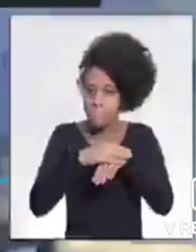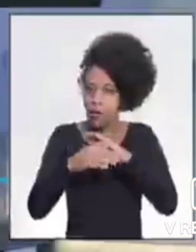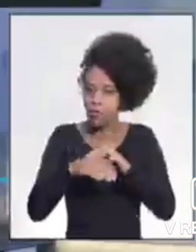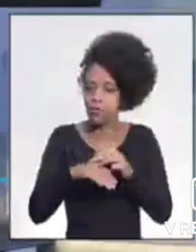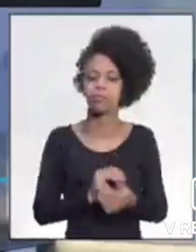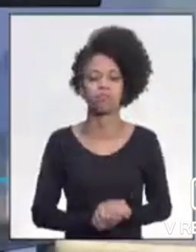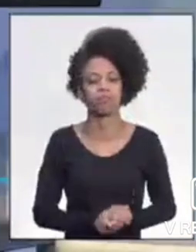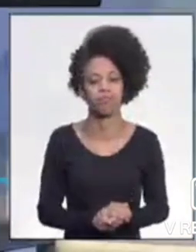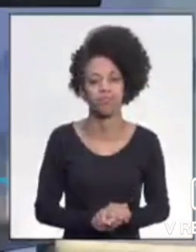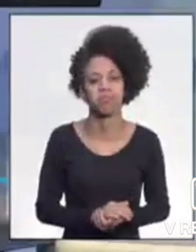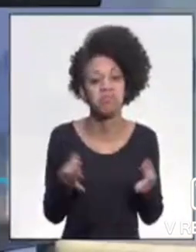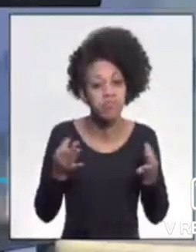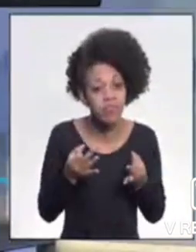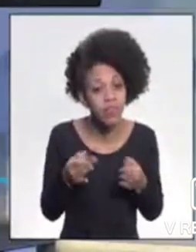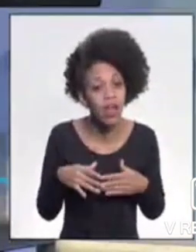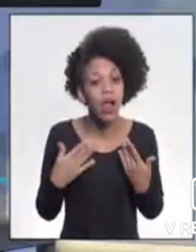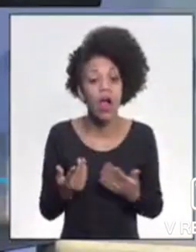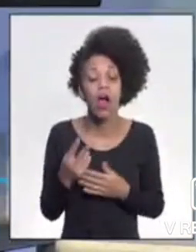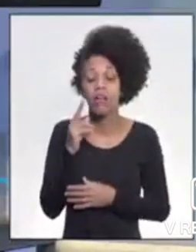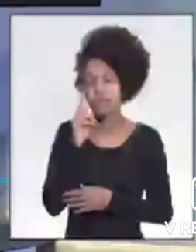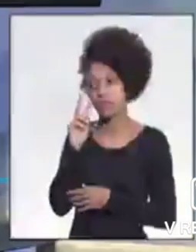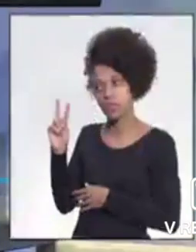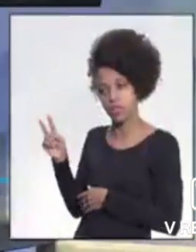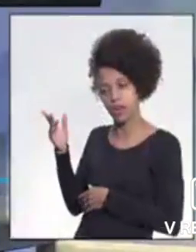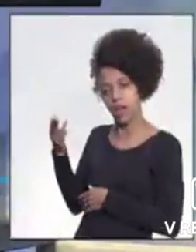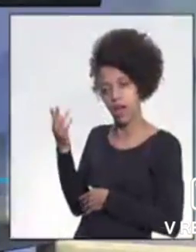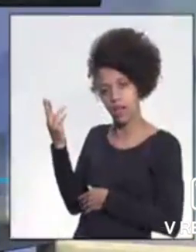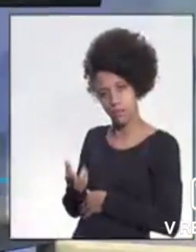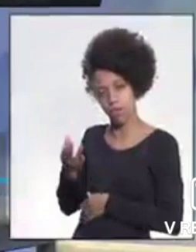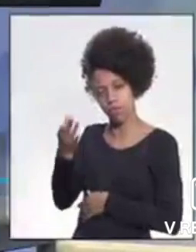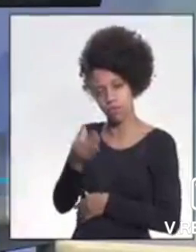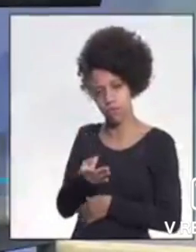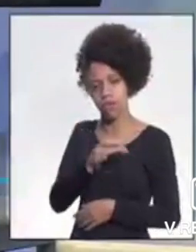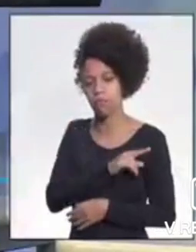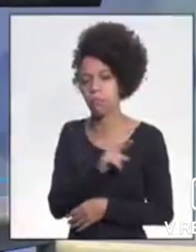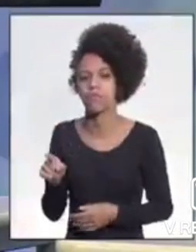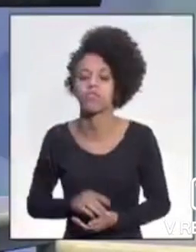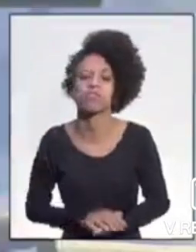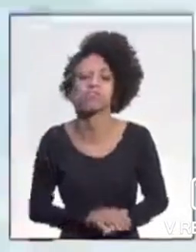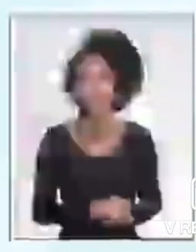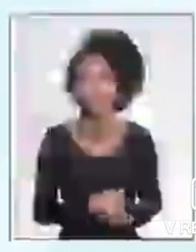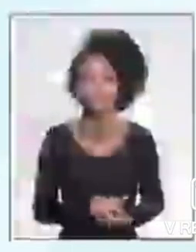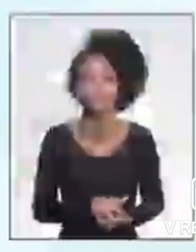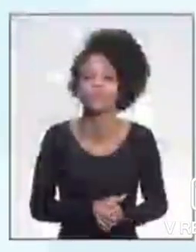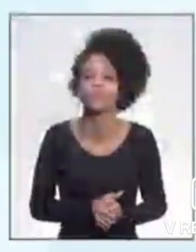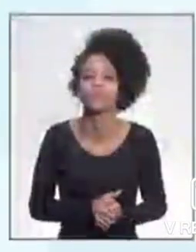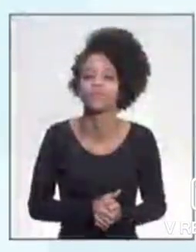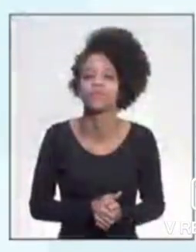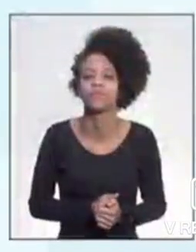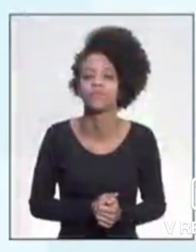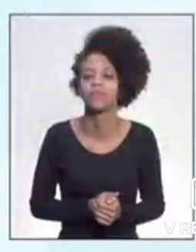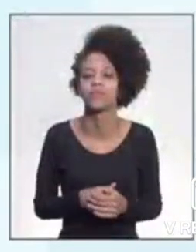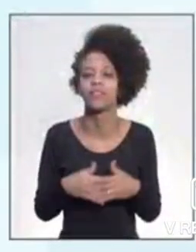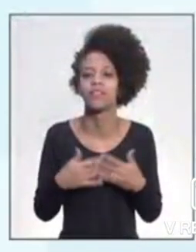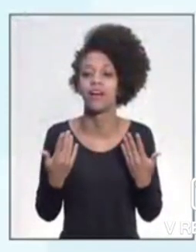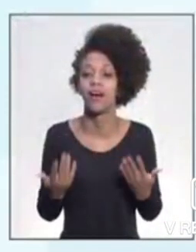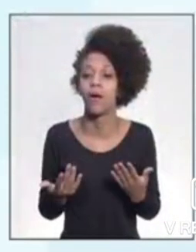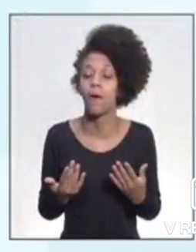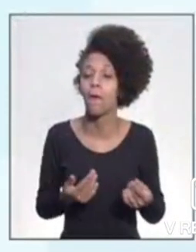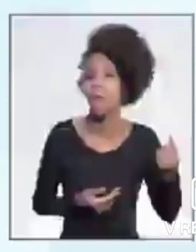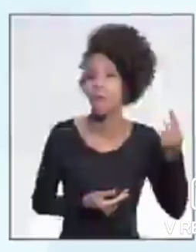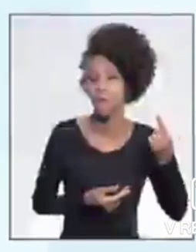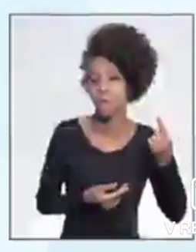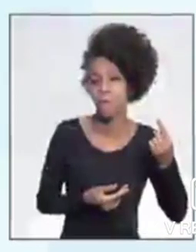Perfeito, pessoal. Agora, se vocês olharem aqui, eu vou pôr a resposta correta para vocês, né? Tá lá, que nem o professor falou. 1, item